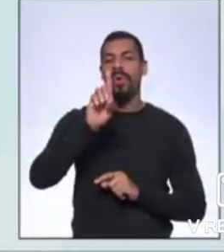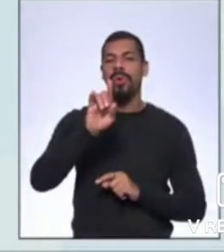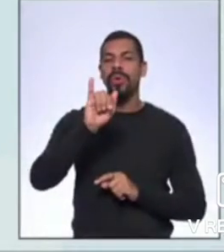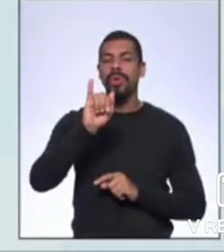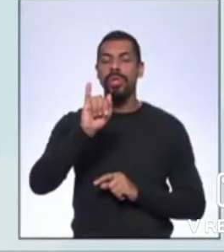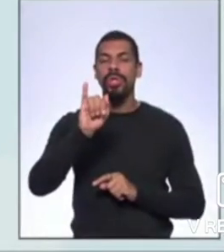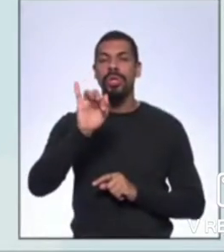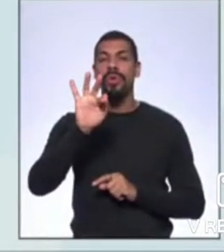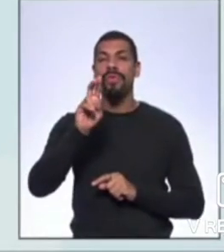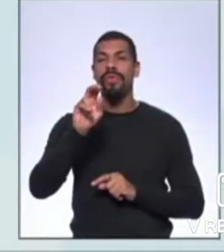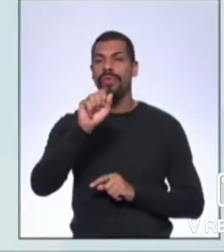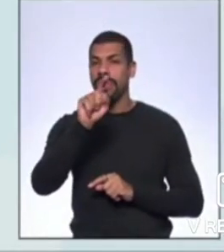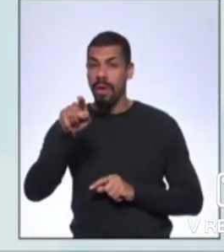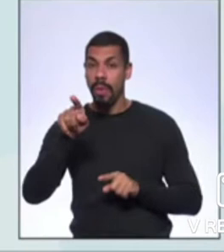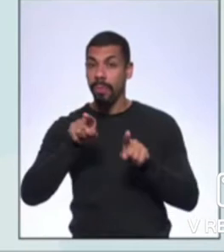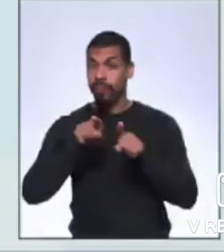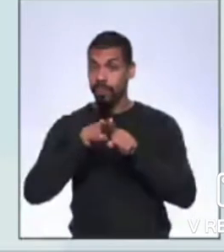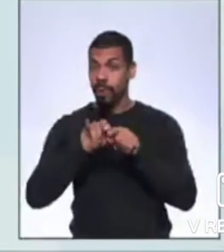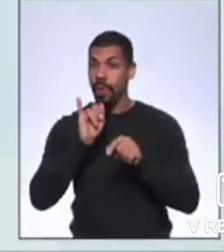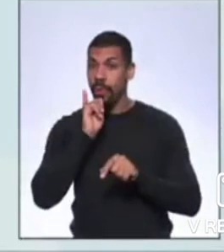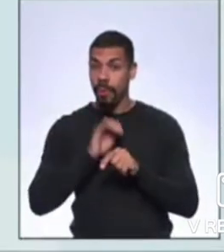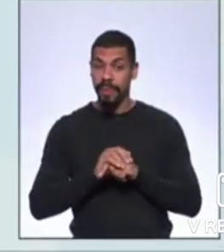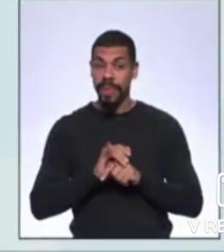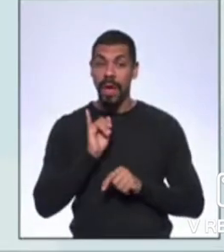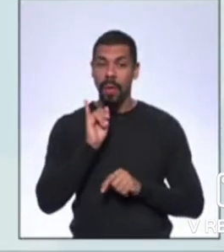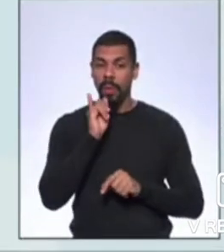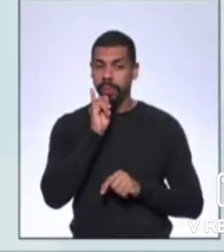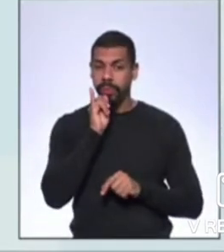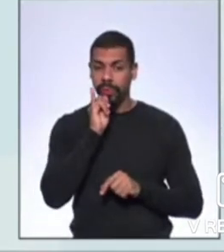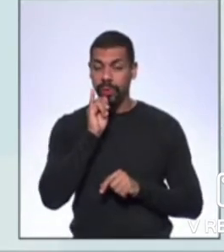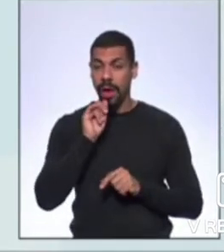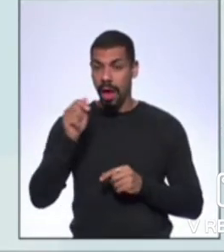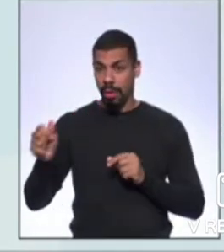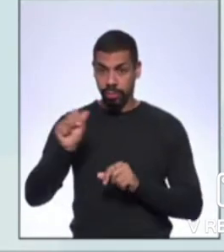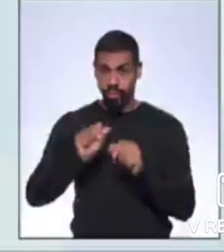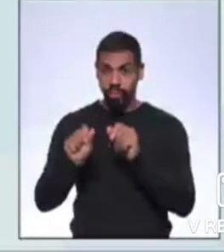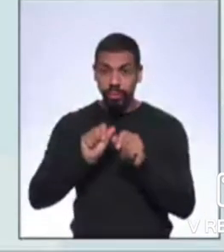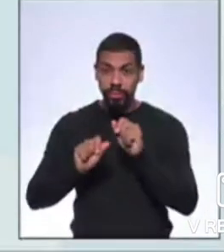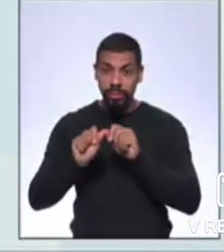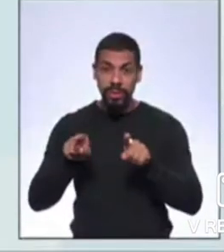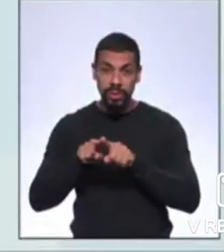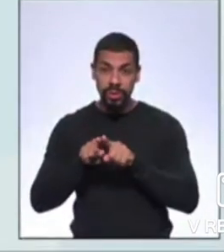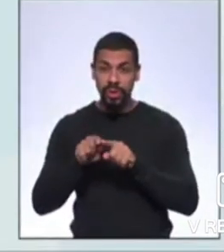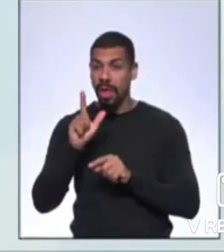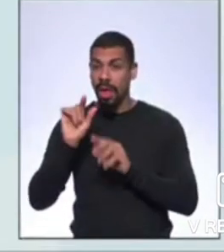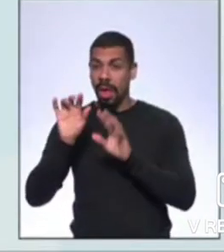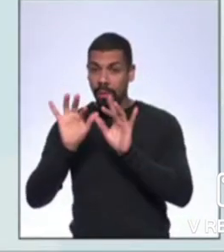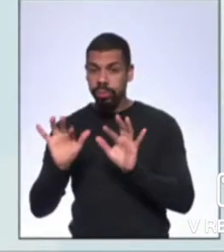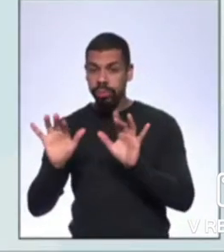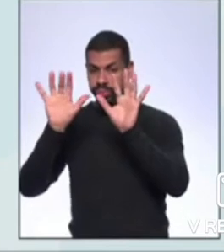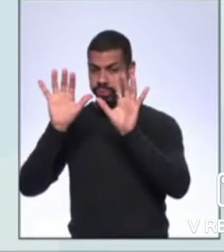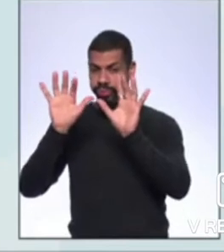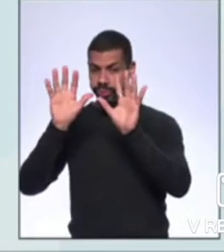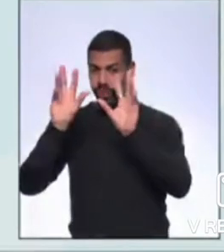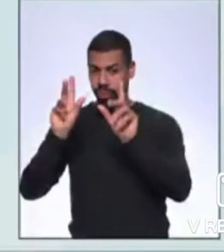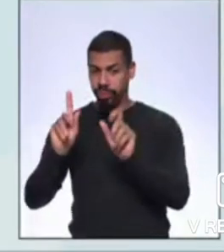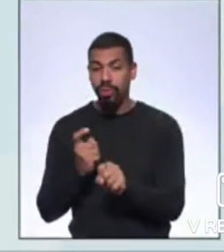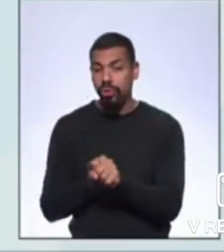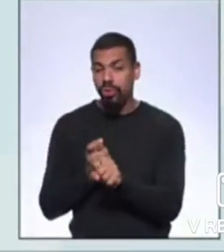sólido para o estado líquido. Nós trabalhamos com substância pura, que no caso nós trabalhamos com água destilada, e com mistura